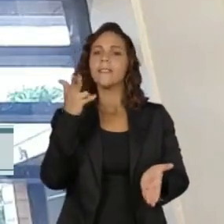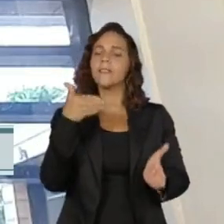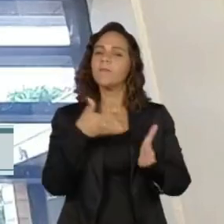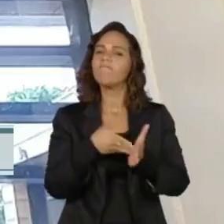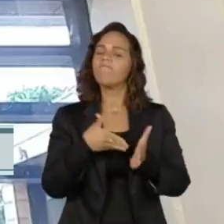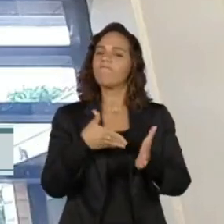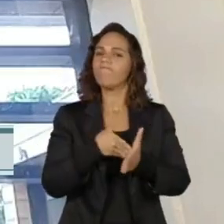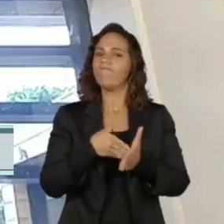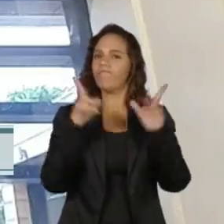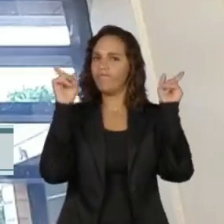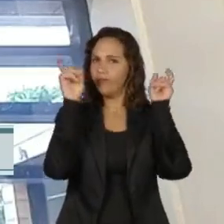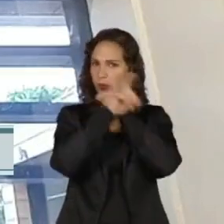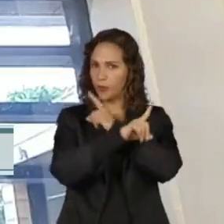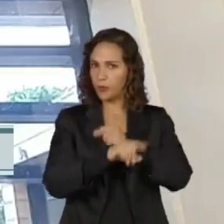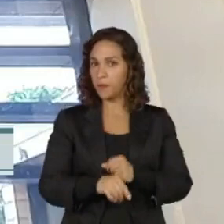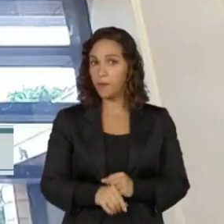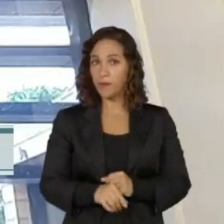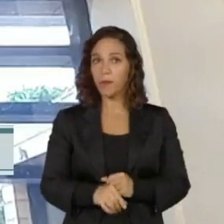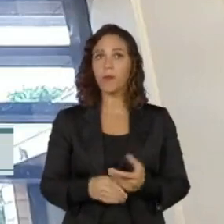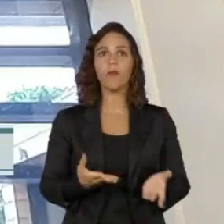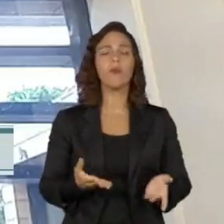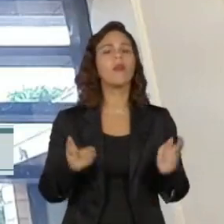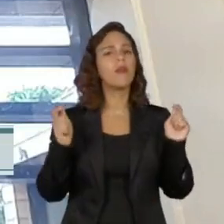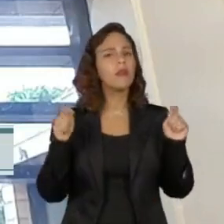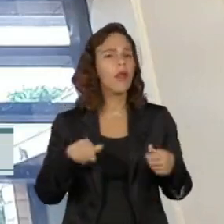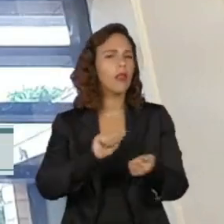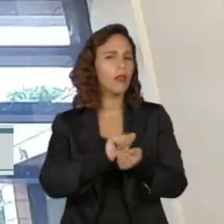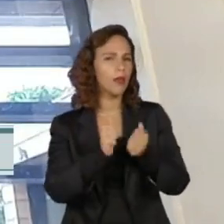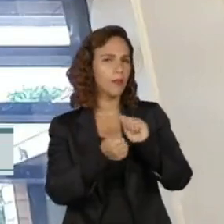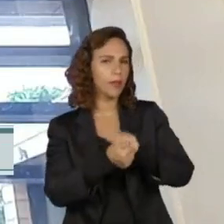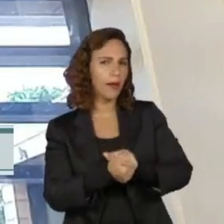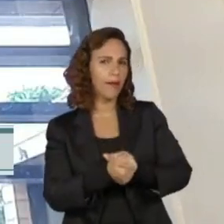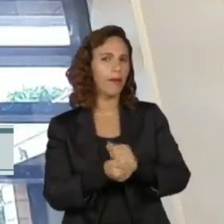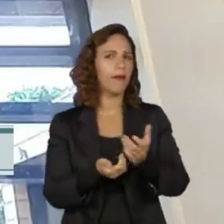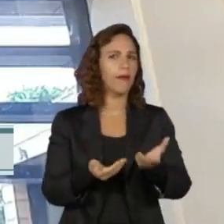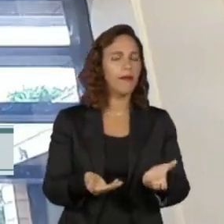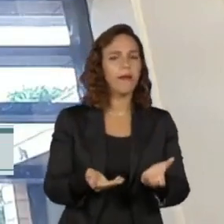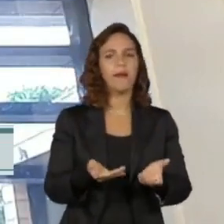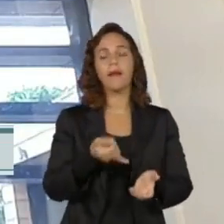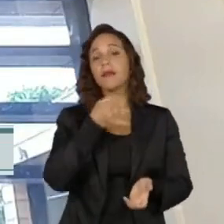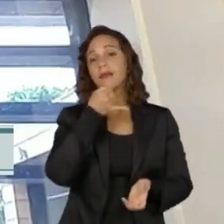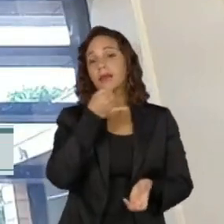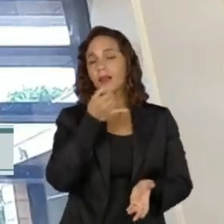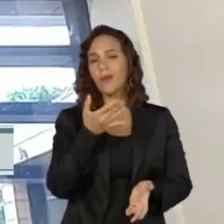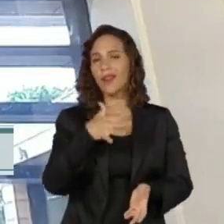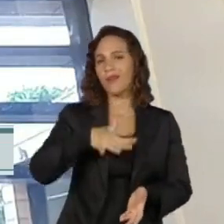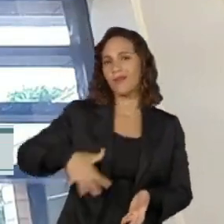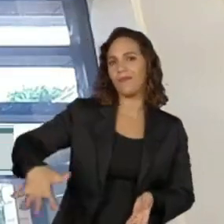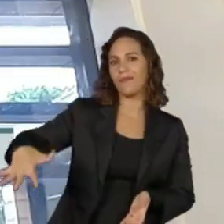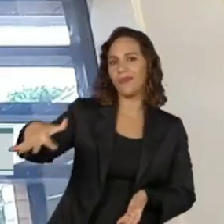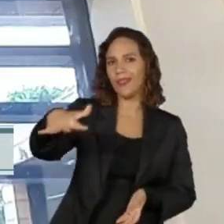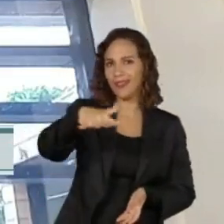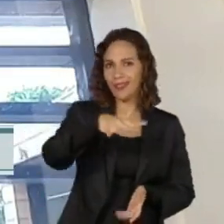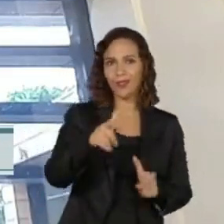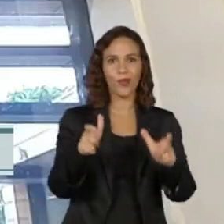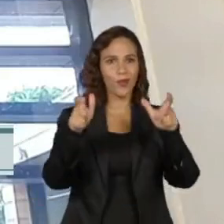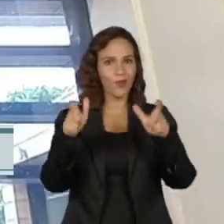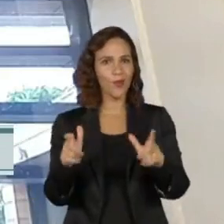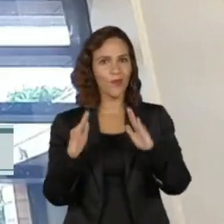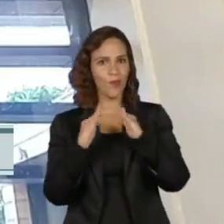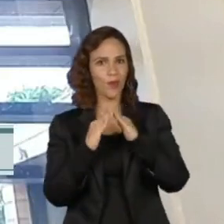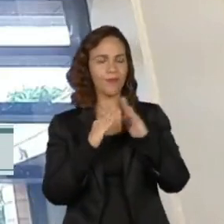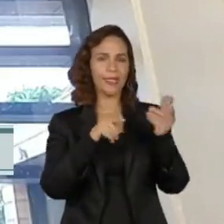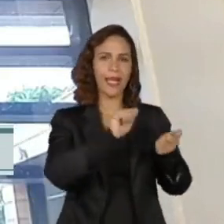mais difíceis. A gente pode entrar com algumas adaptações, por exemplo, inclusive no ambiente em que esses indivíduos